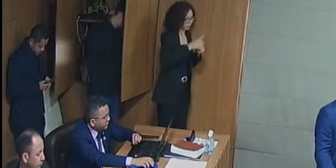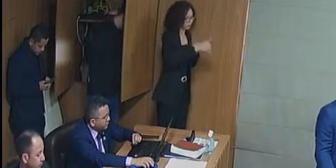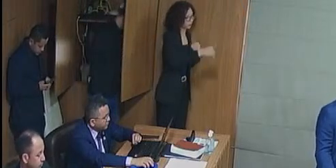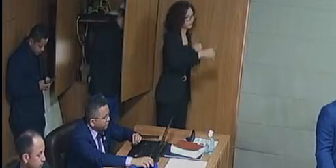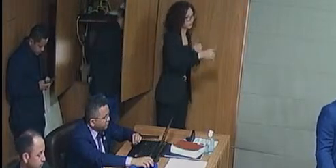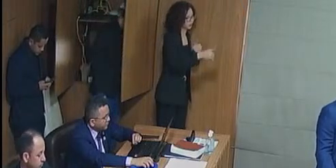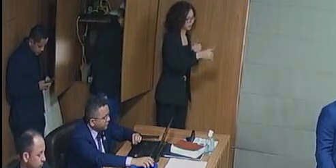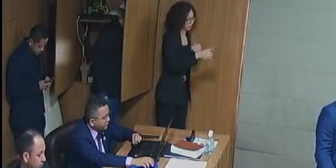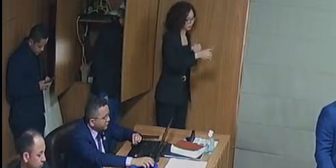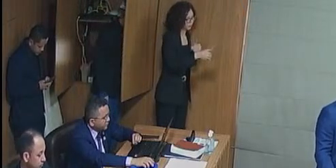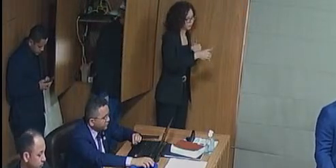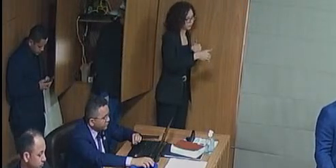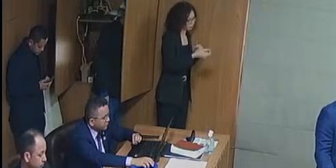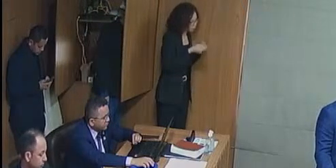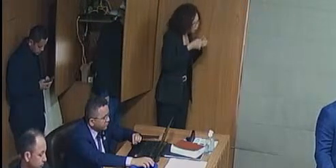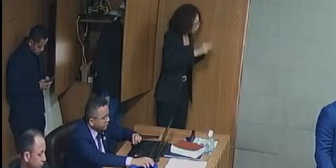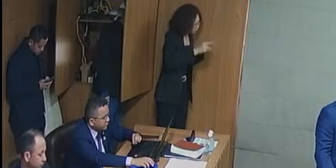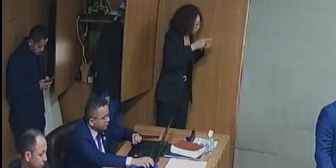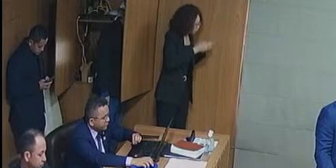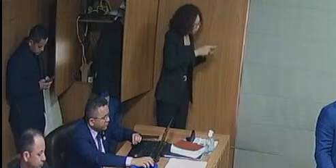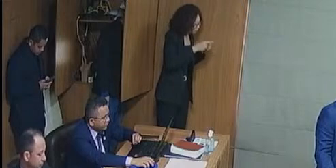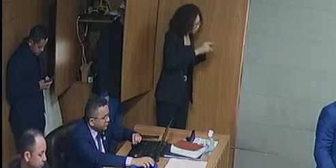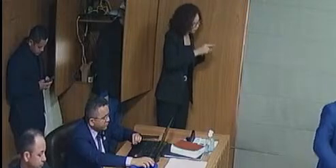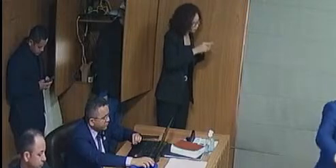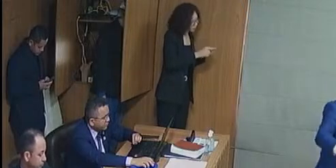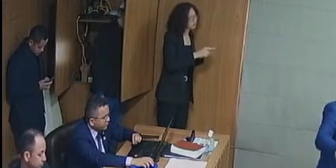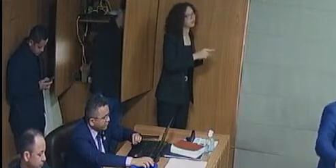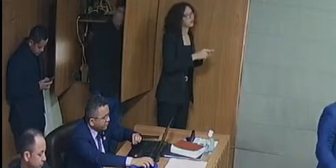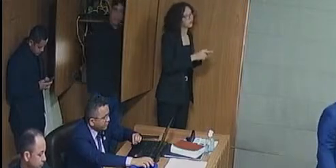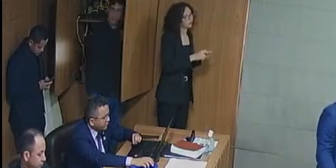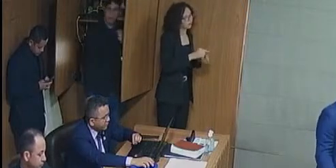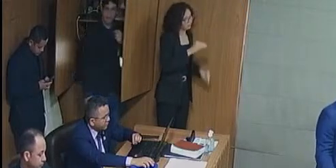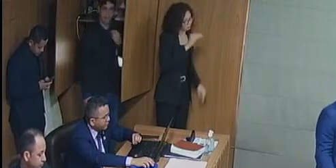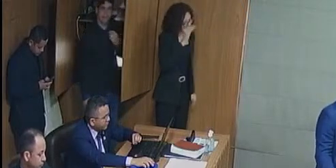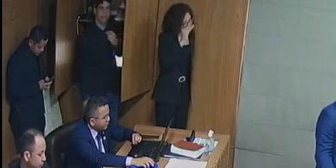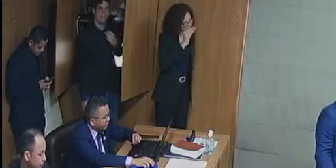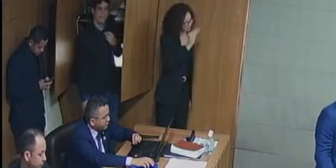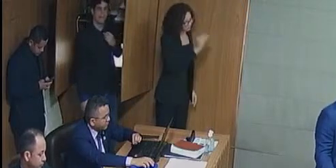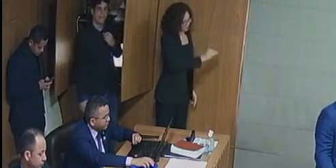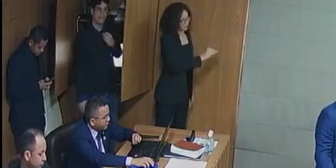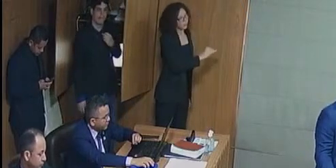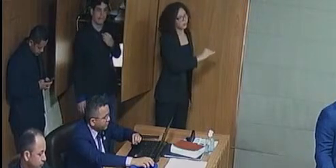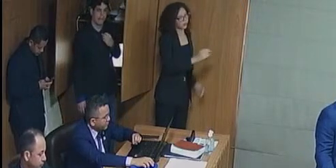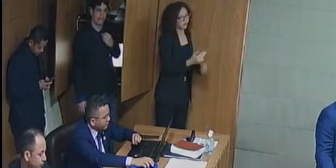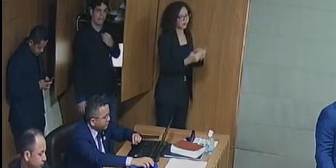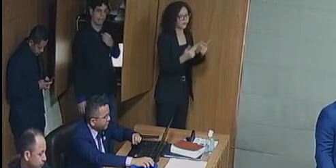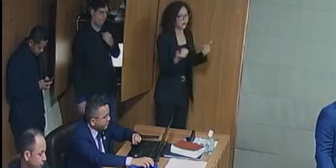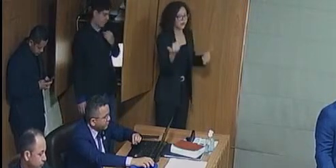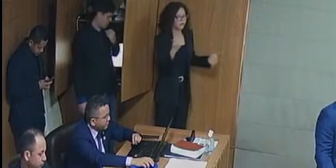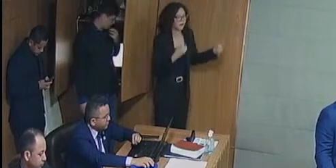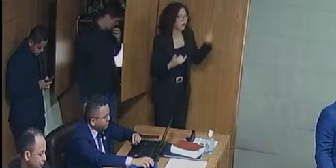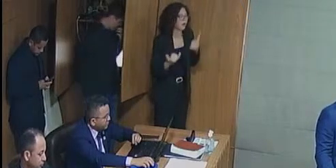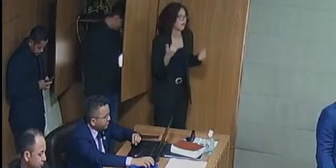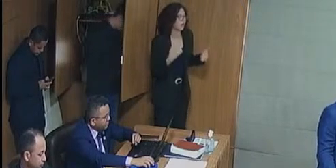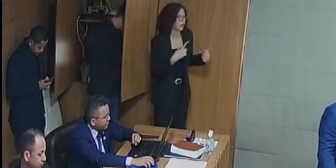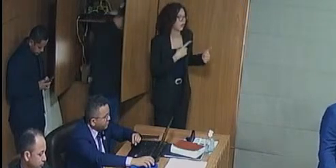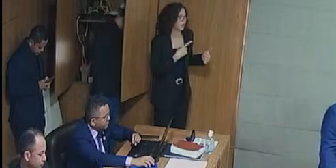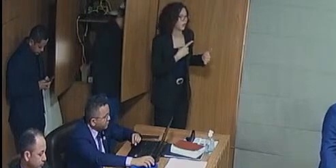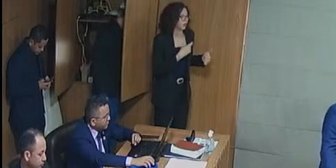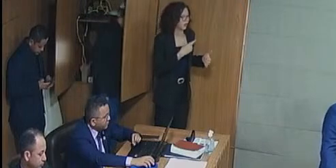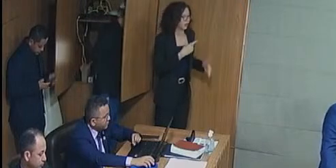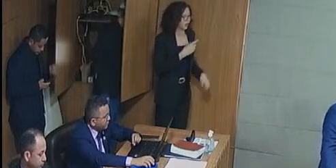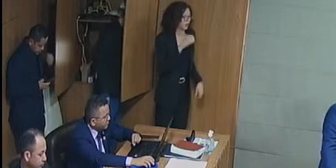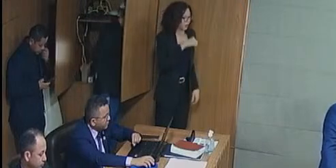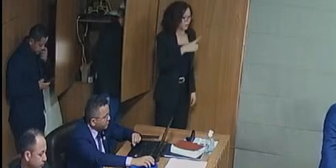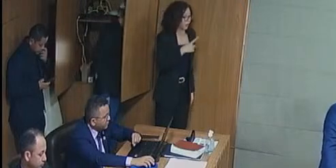sendo coagida sendo jogada ao lixo aí como muitos falam aqui existem homens e mulheres de bens eu tenho